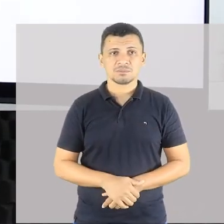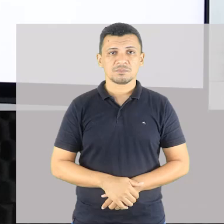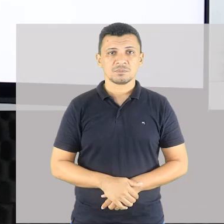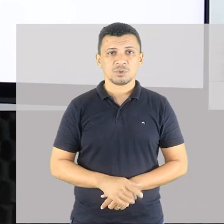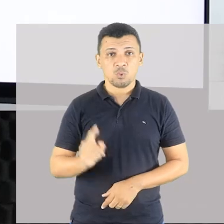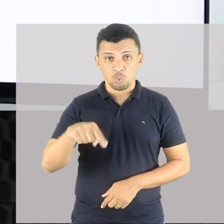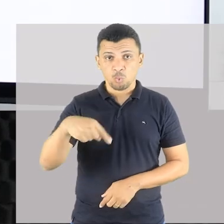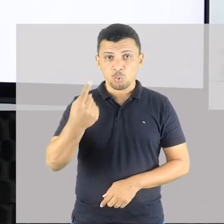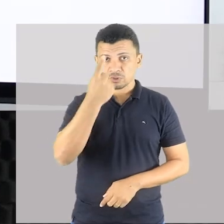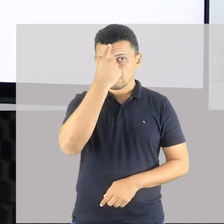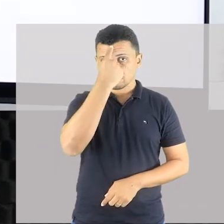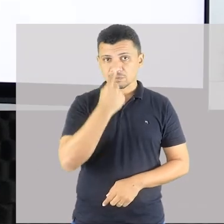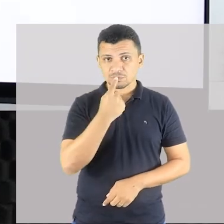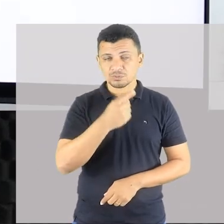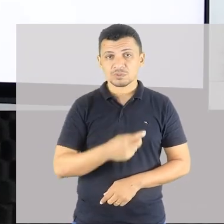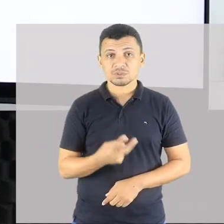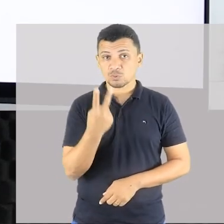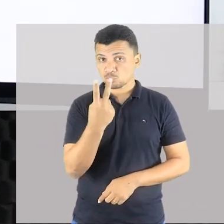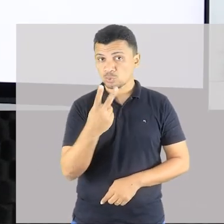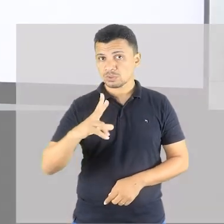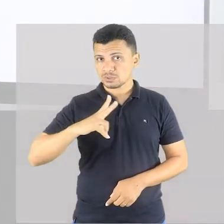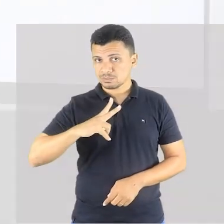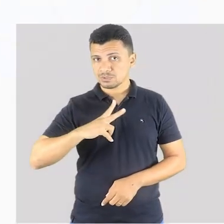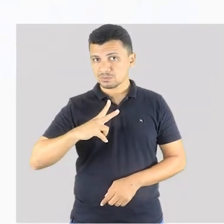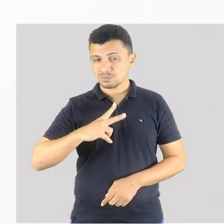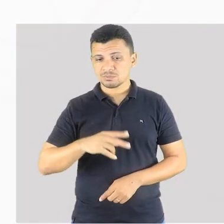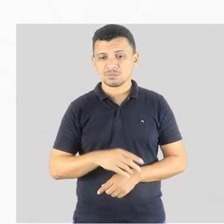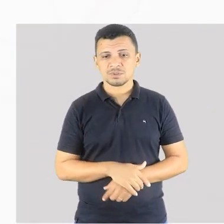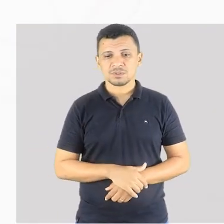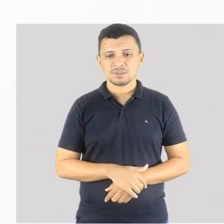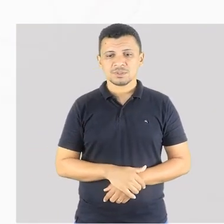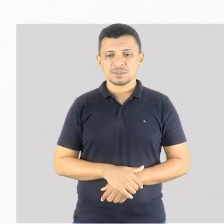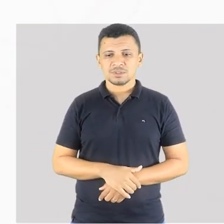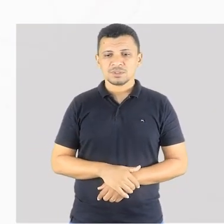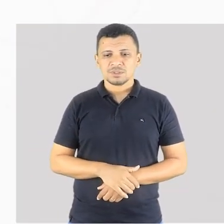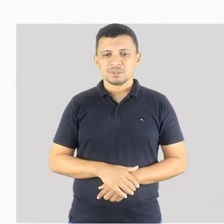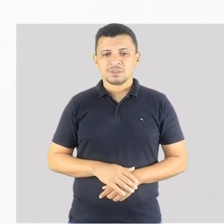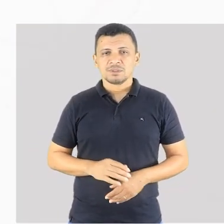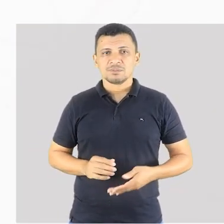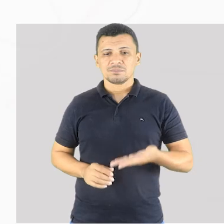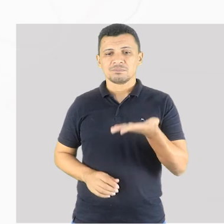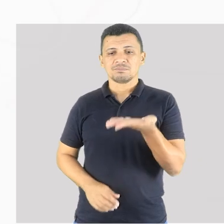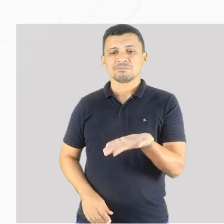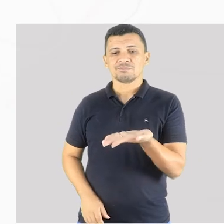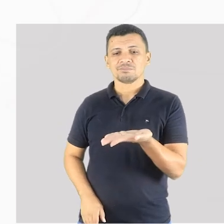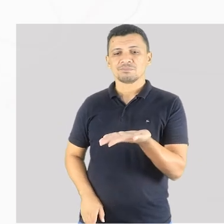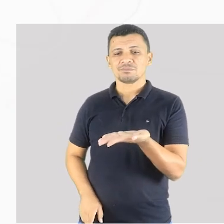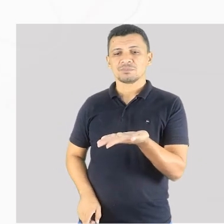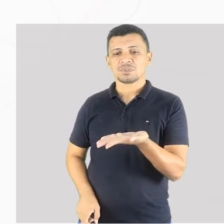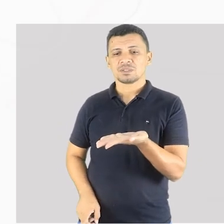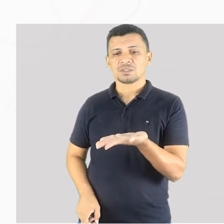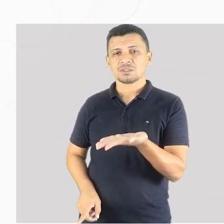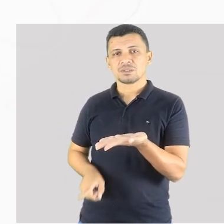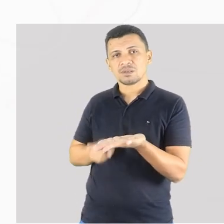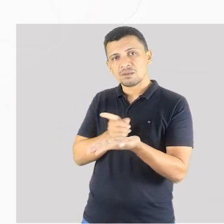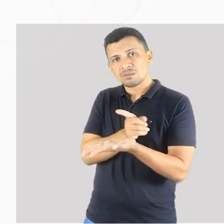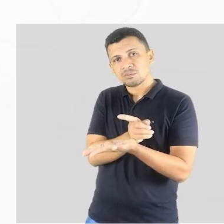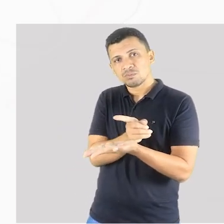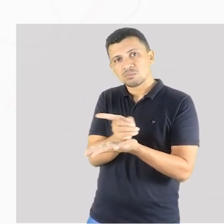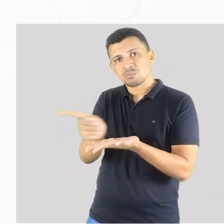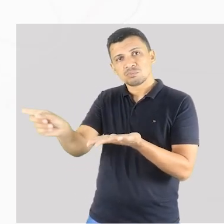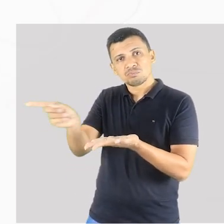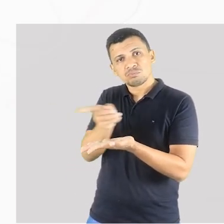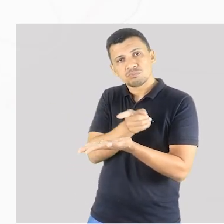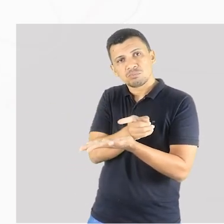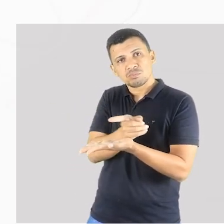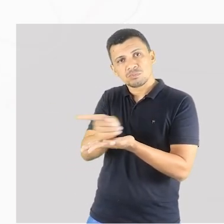outra figura? São os dois casos particulares. Ó, e se as linhas de campo, elas passam assim, ó, paralela à